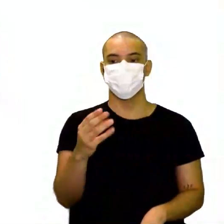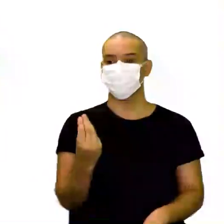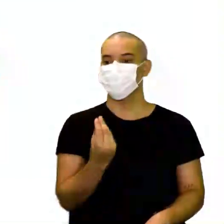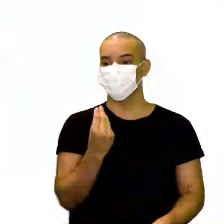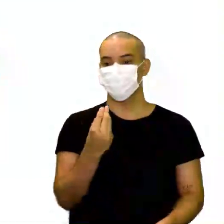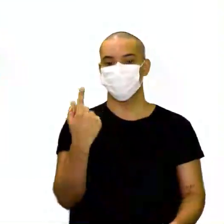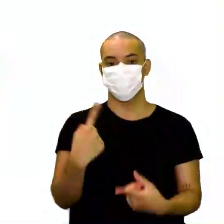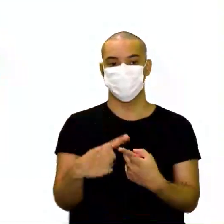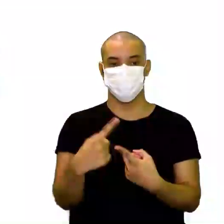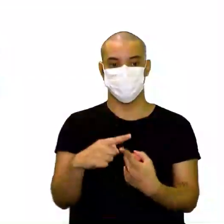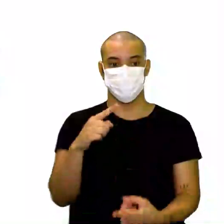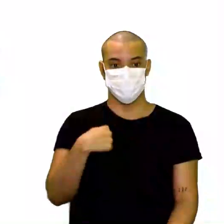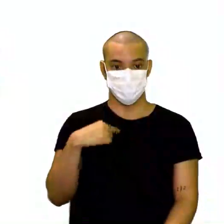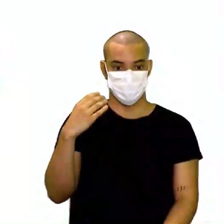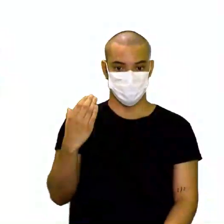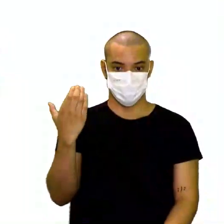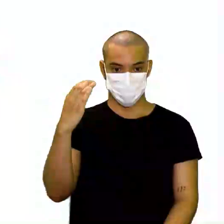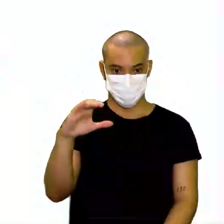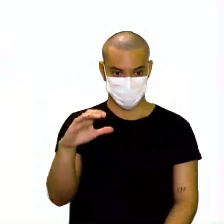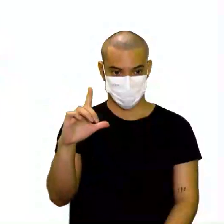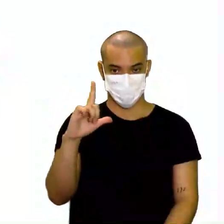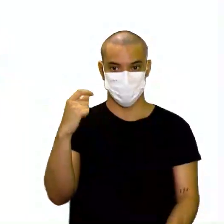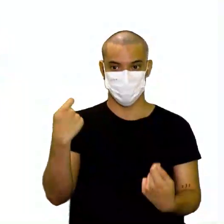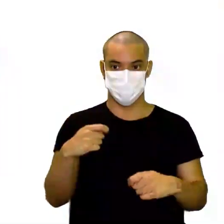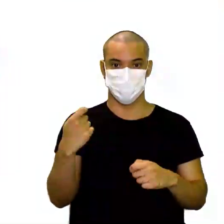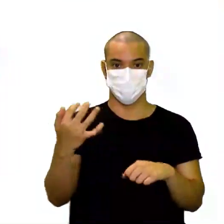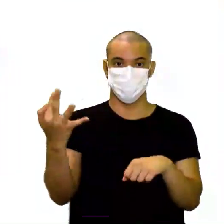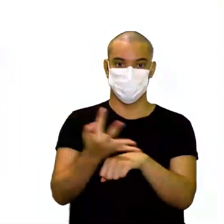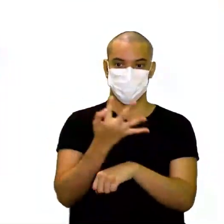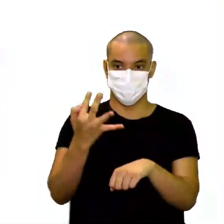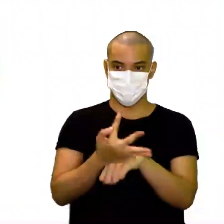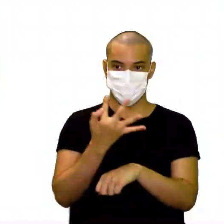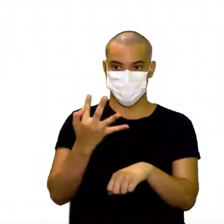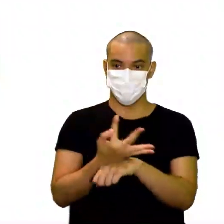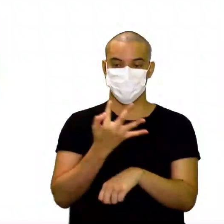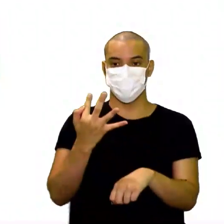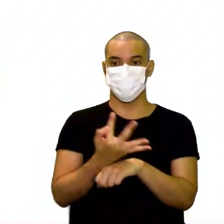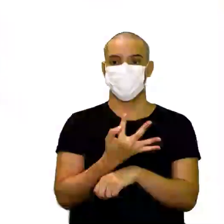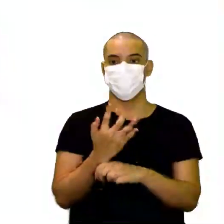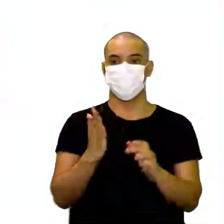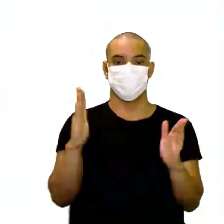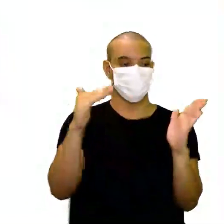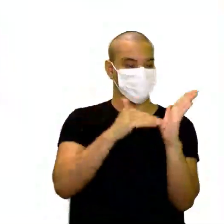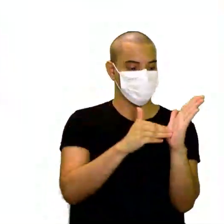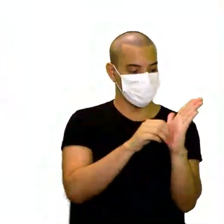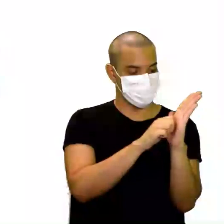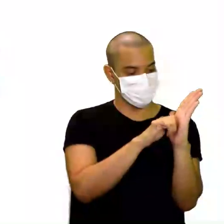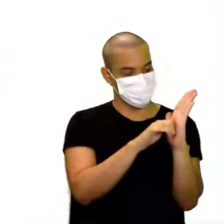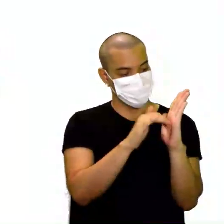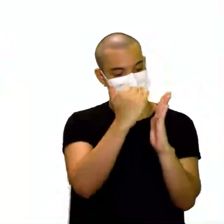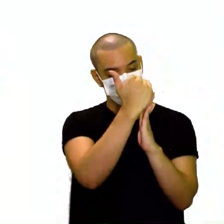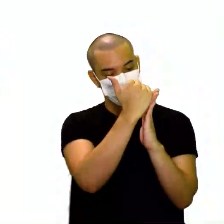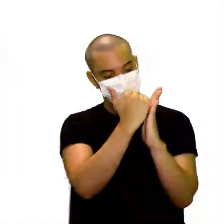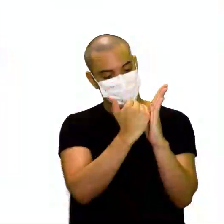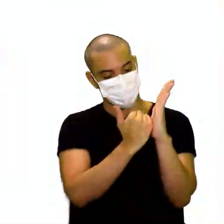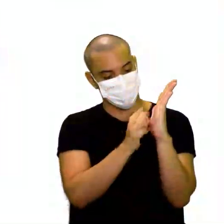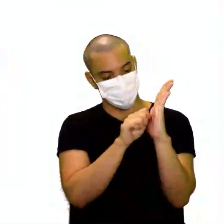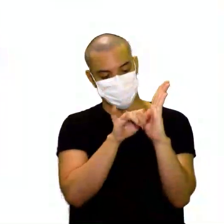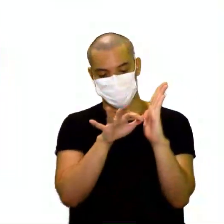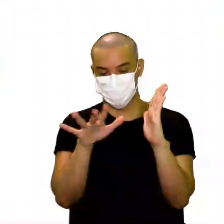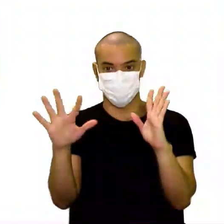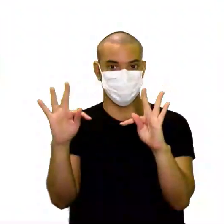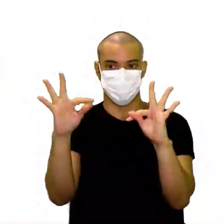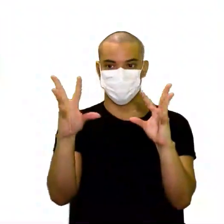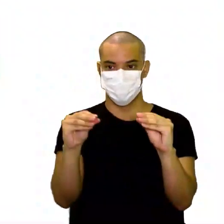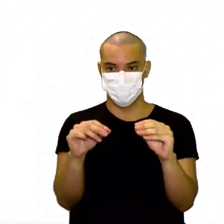Ou seja, o disjuntor que eu vou colocar tem que suportar desde a menor até a maior potência necessária para o